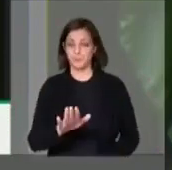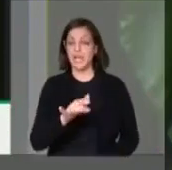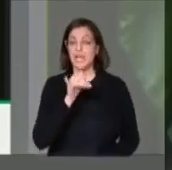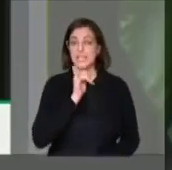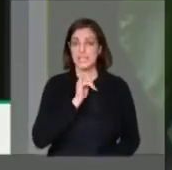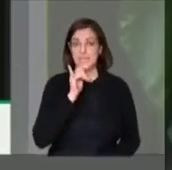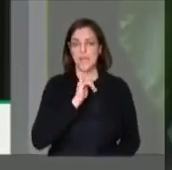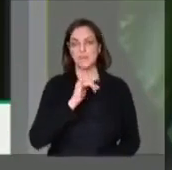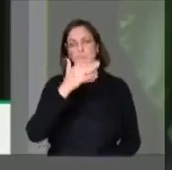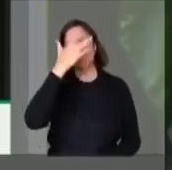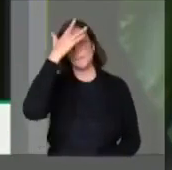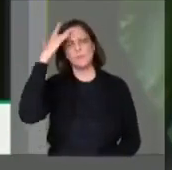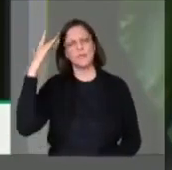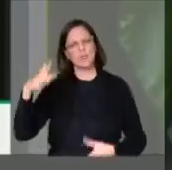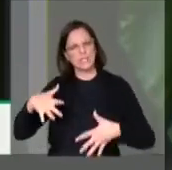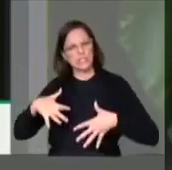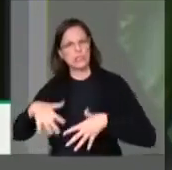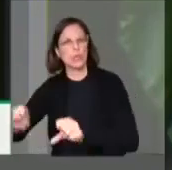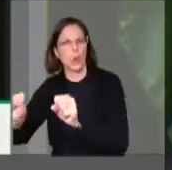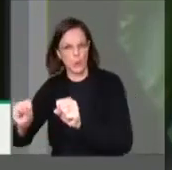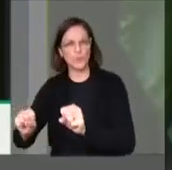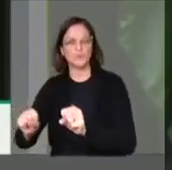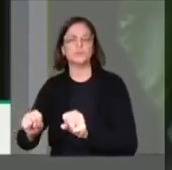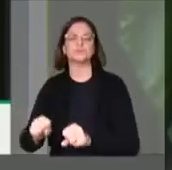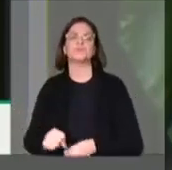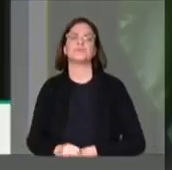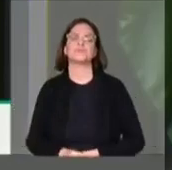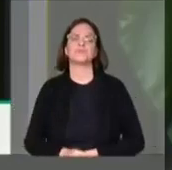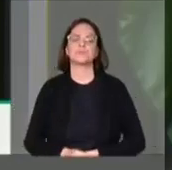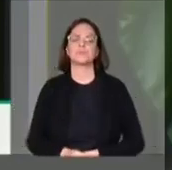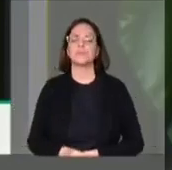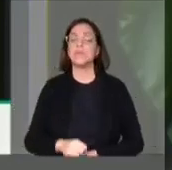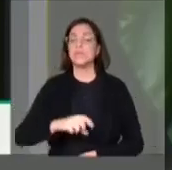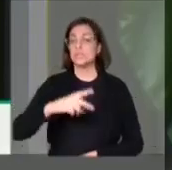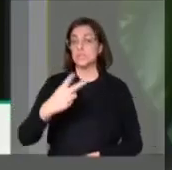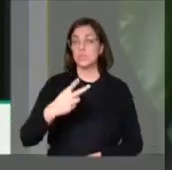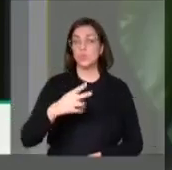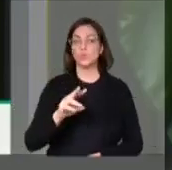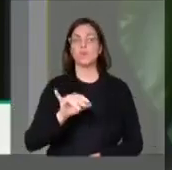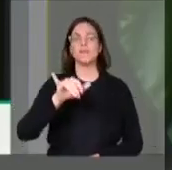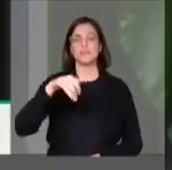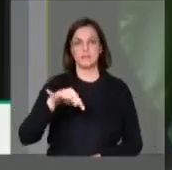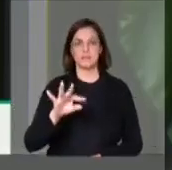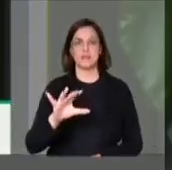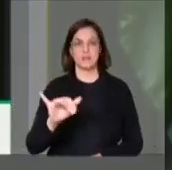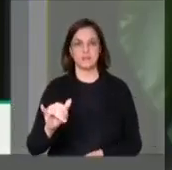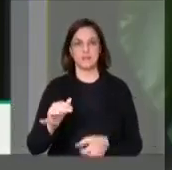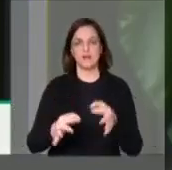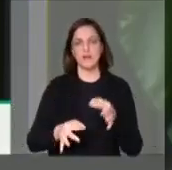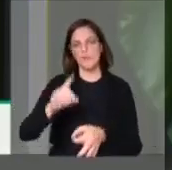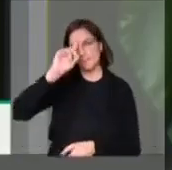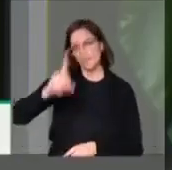sido, logo depois da decisão de segunda instância, preso em virtude da